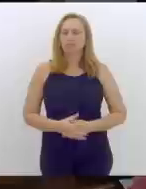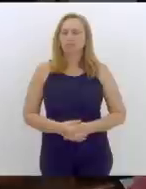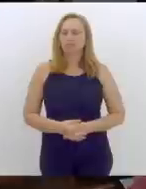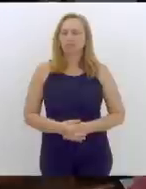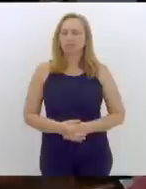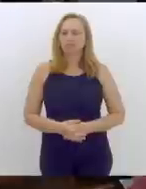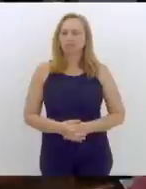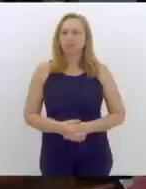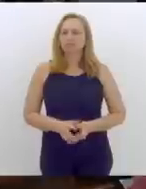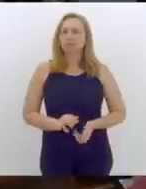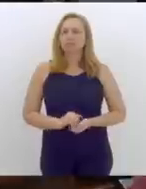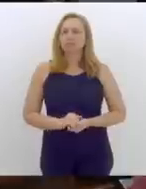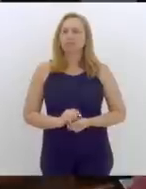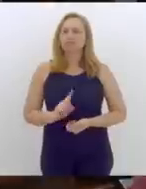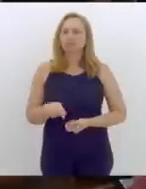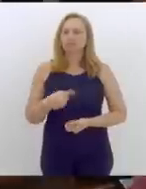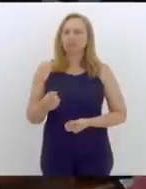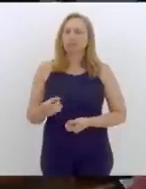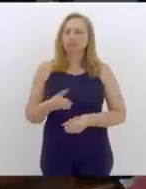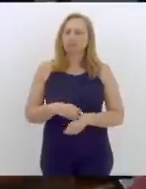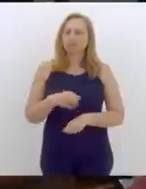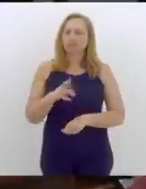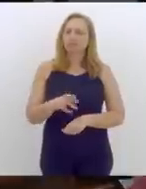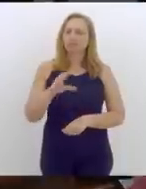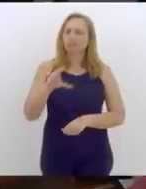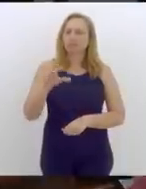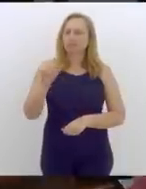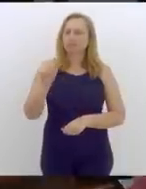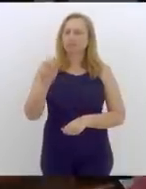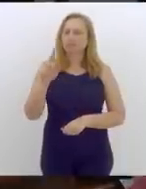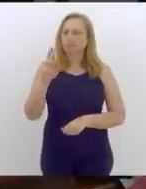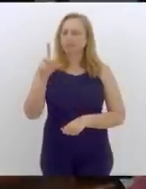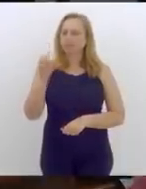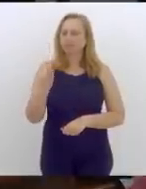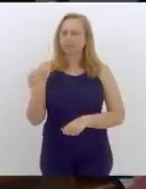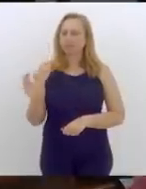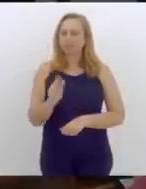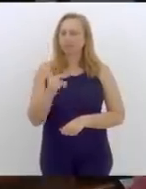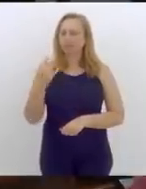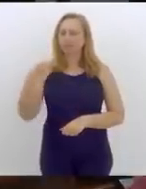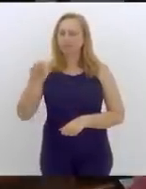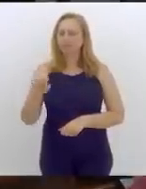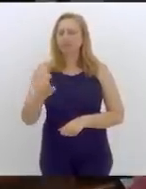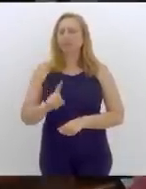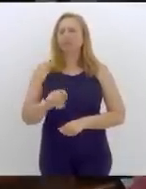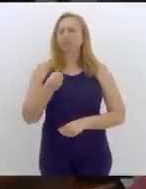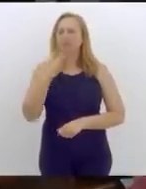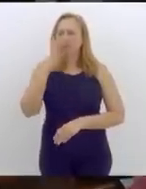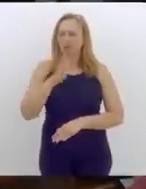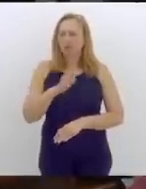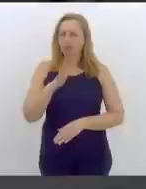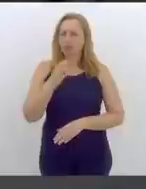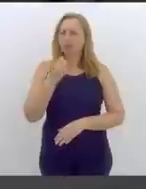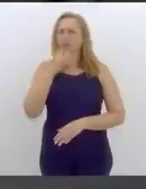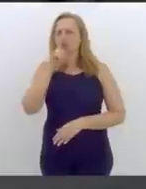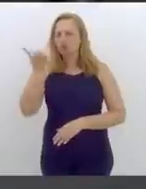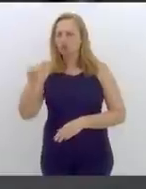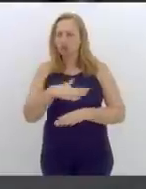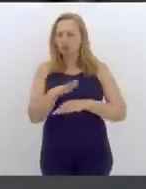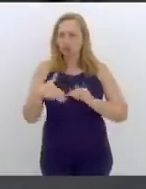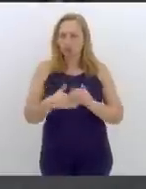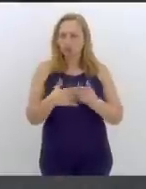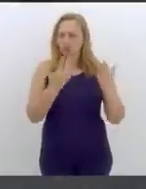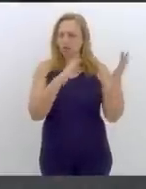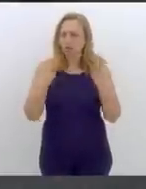depois o Dr Carlos Henrique depois o cabo alonsomar Boa tarde a todos bom dia a todos cumprimento